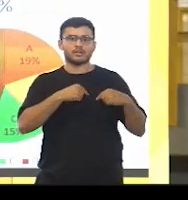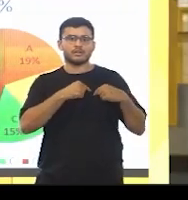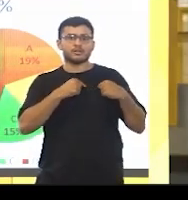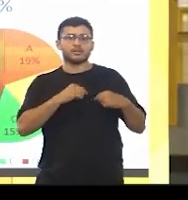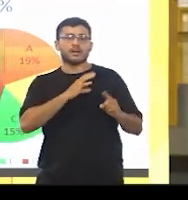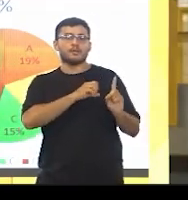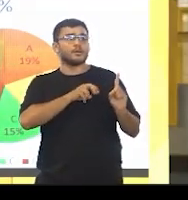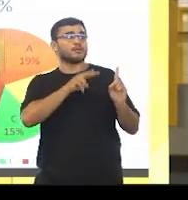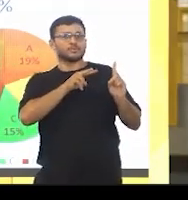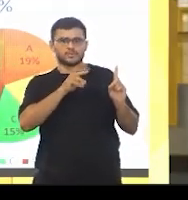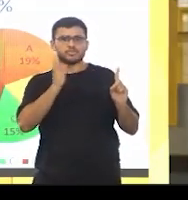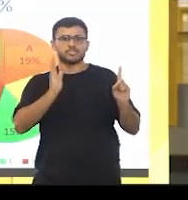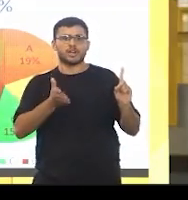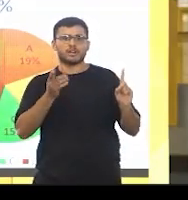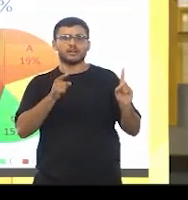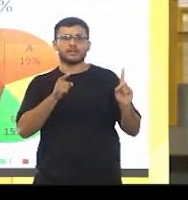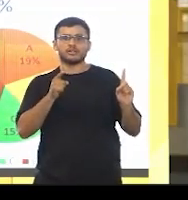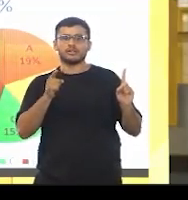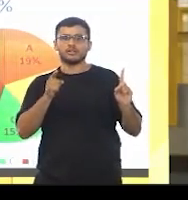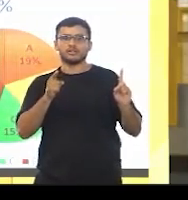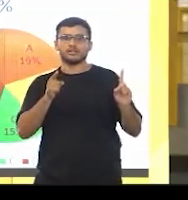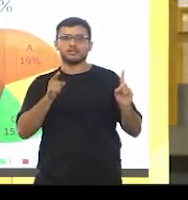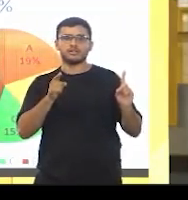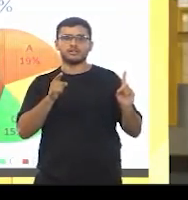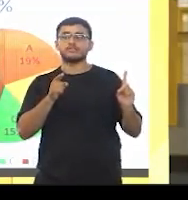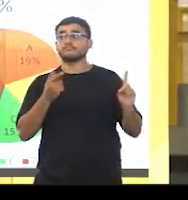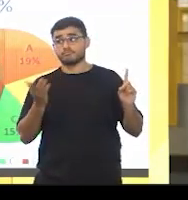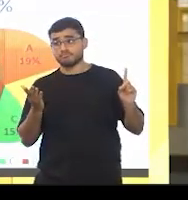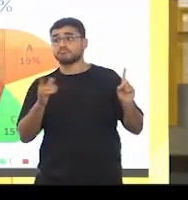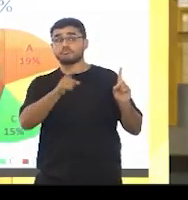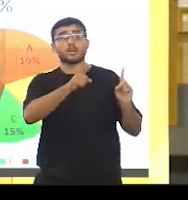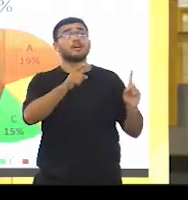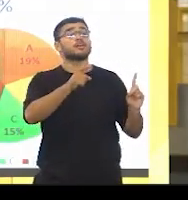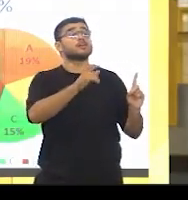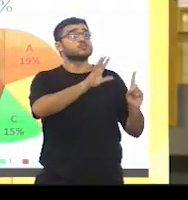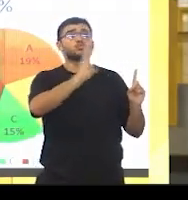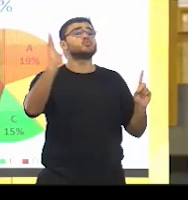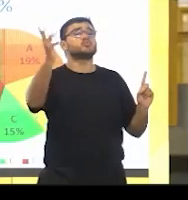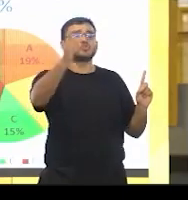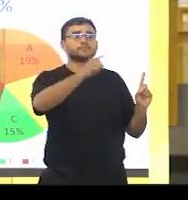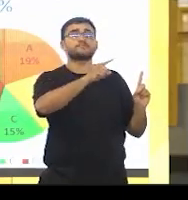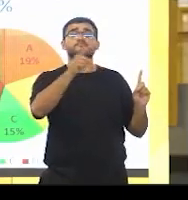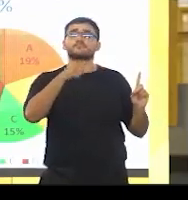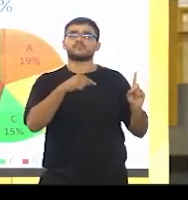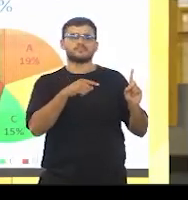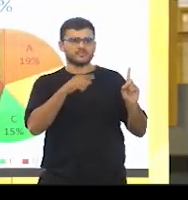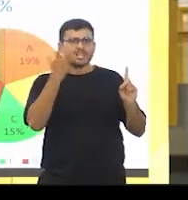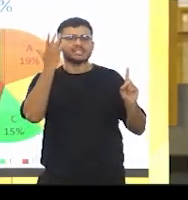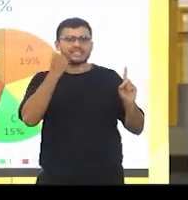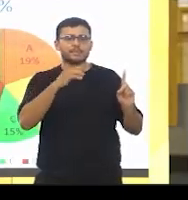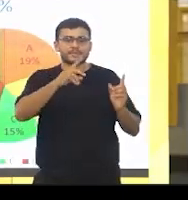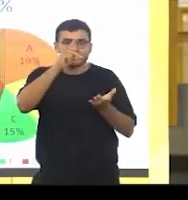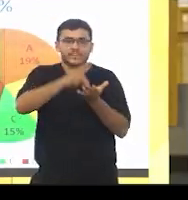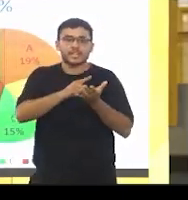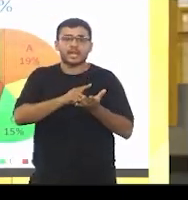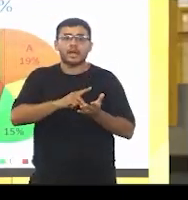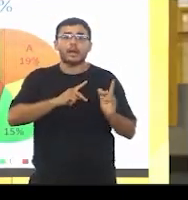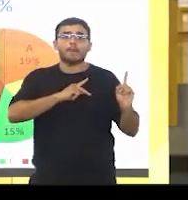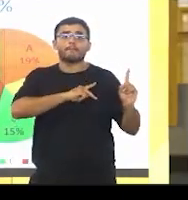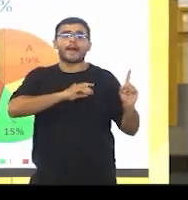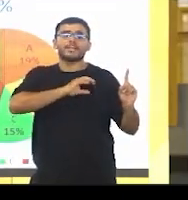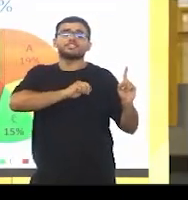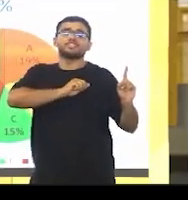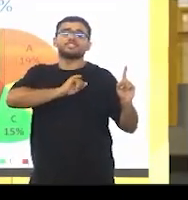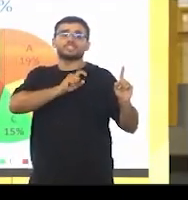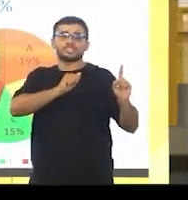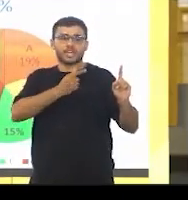Tá? Todo mundo aqui já se apaixonou. Agora pergunte para a pessoa do seu lado assim, você sabe o que é que significa paixão?